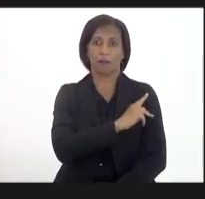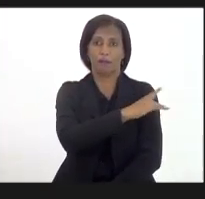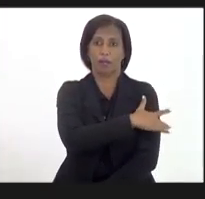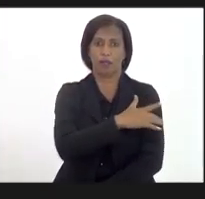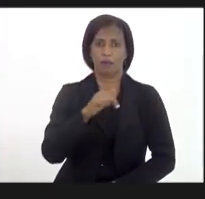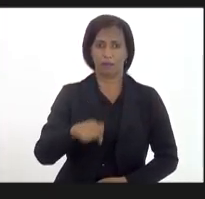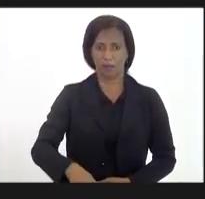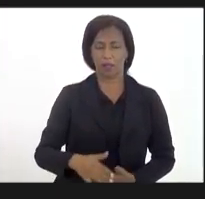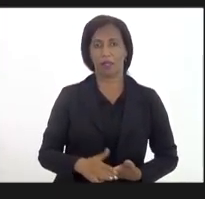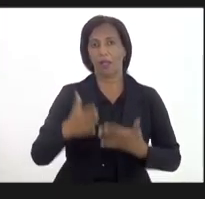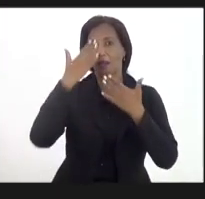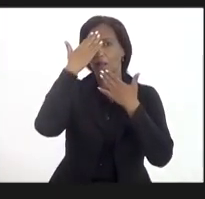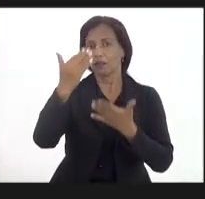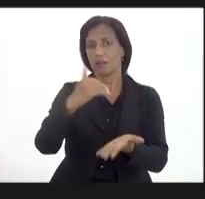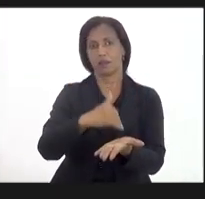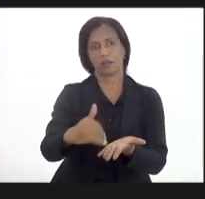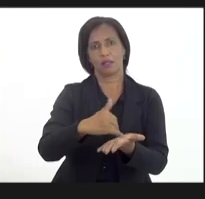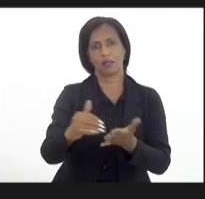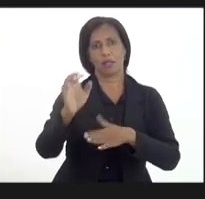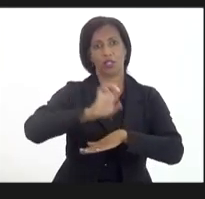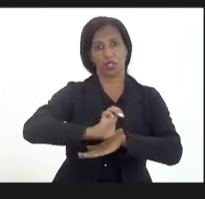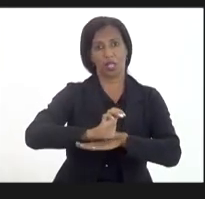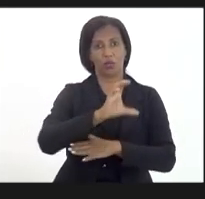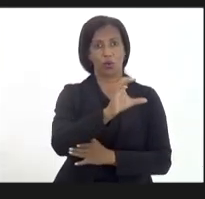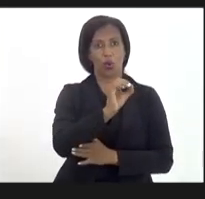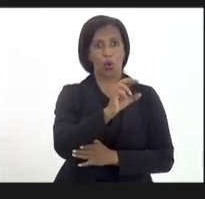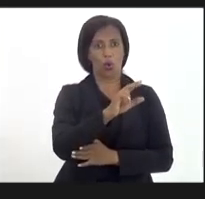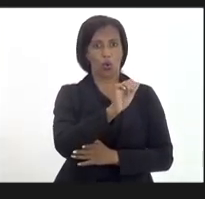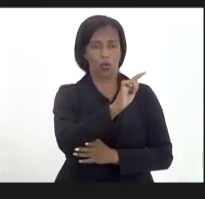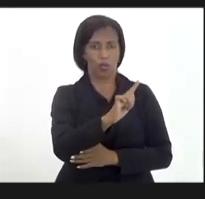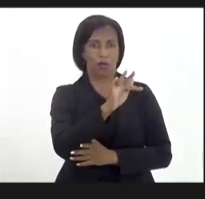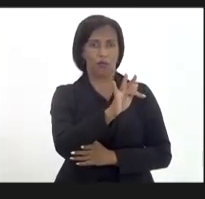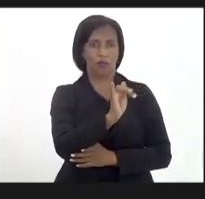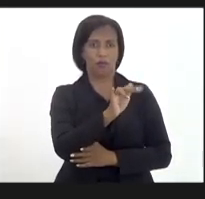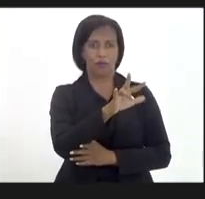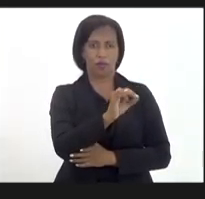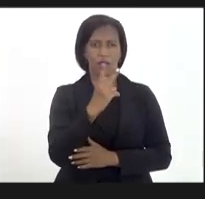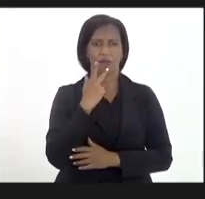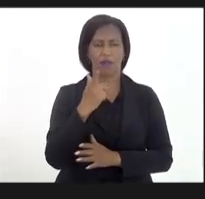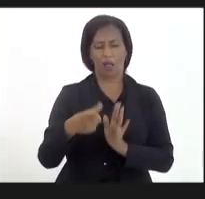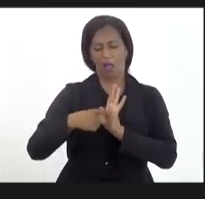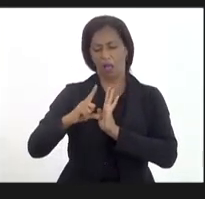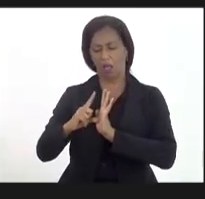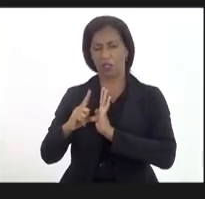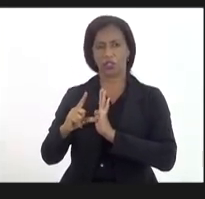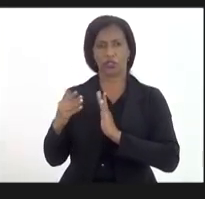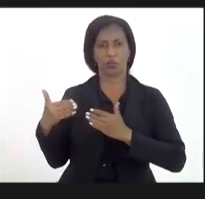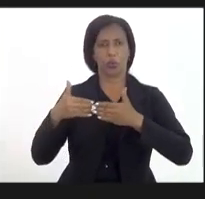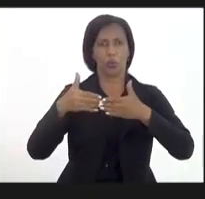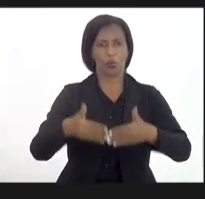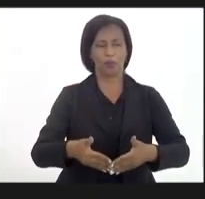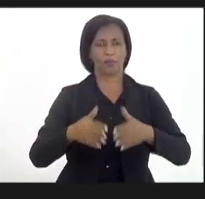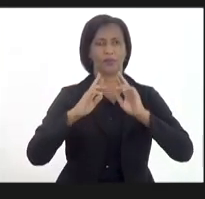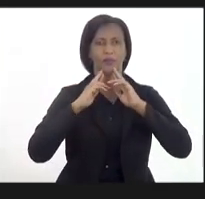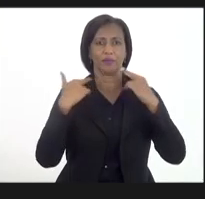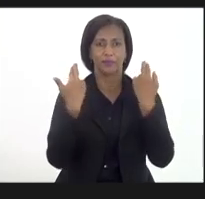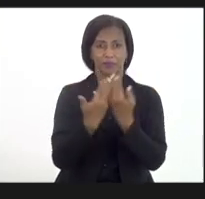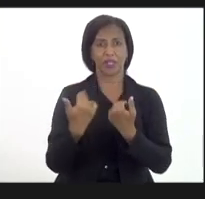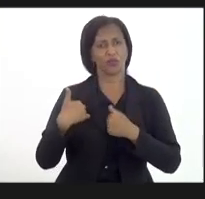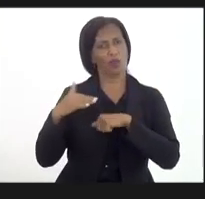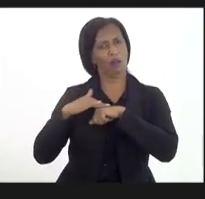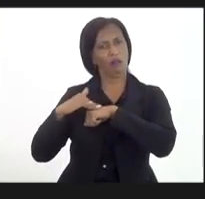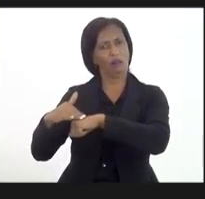agradecer ao nosso secretário de estado Coronel Figueiredo eu falava na um pouco antes de entrar aqui na sessão com